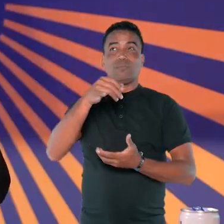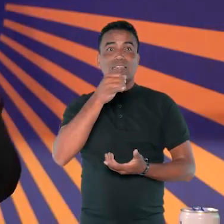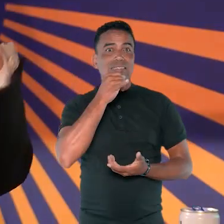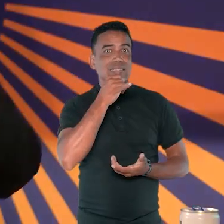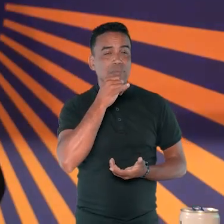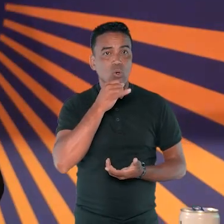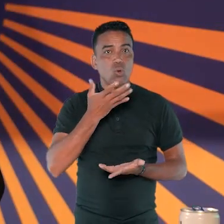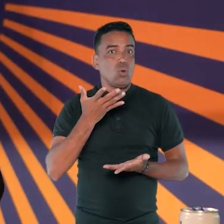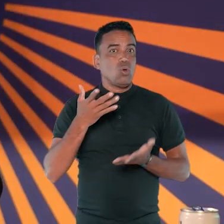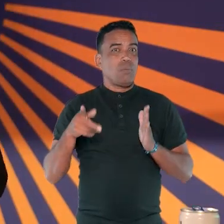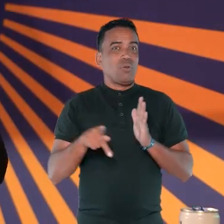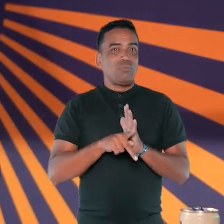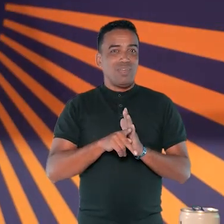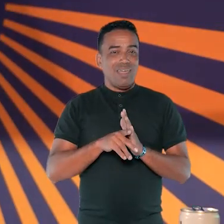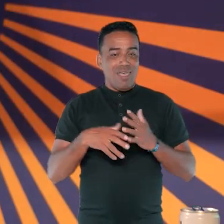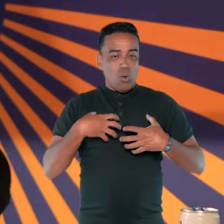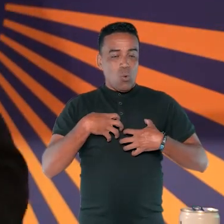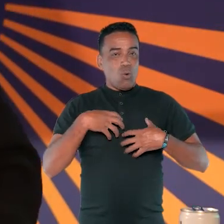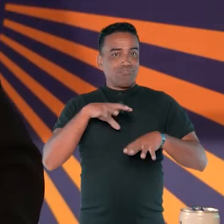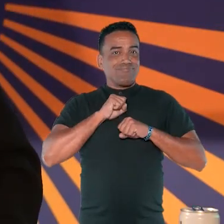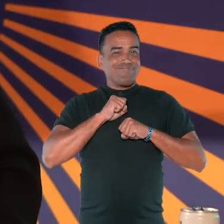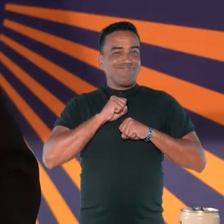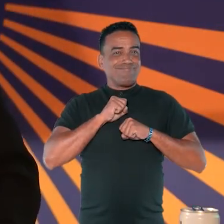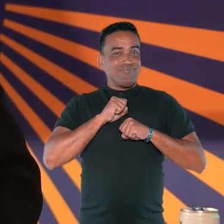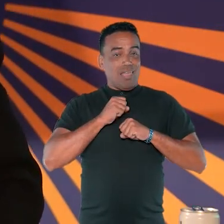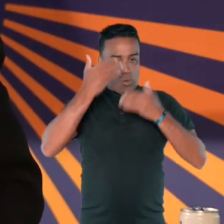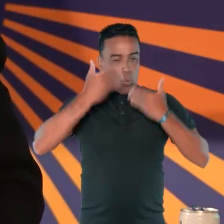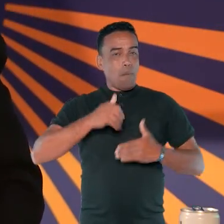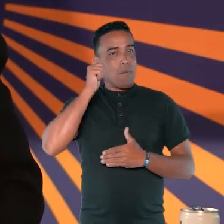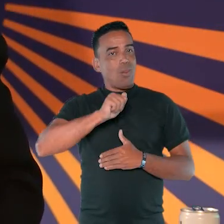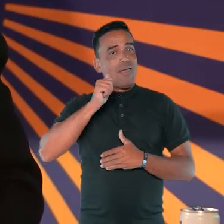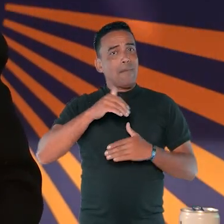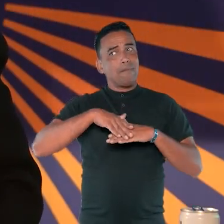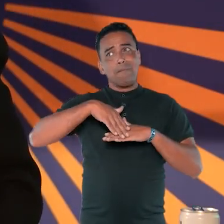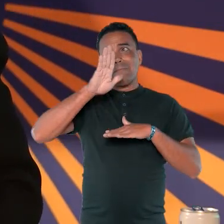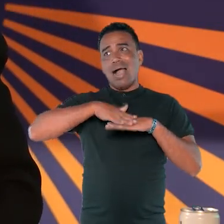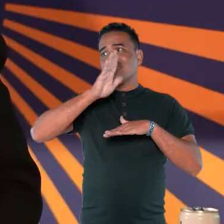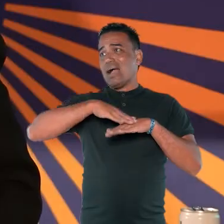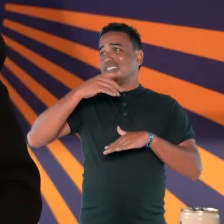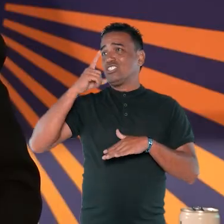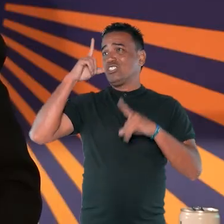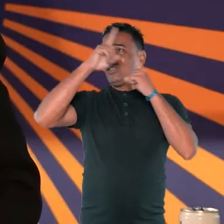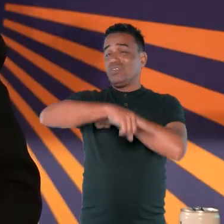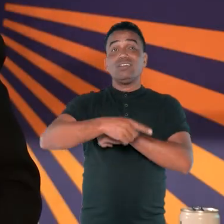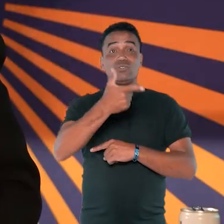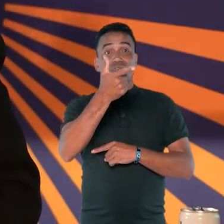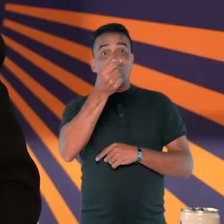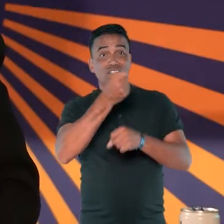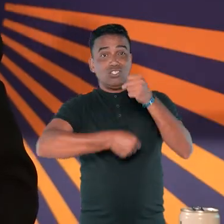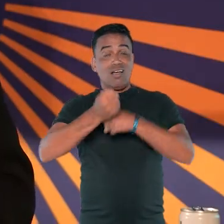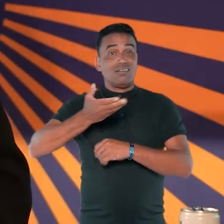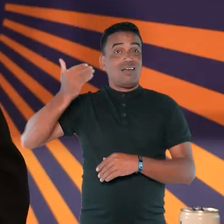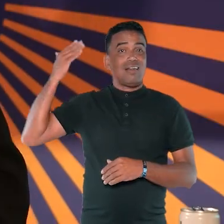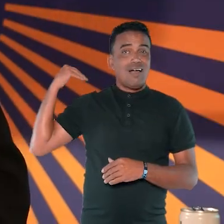tocam a minha carne, como mulher, é mais difícil do que há 20 anos atrás, com toda certeza.